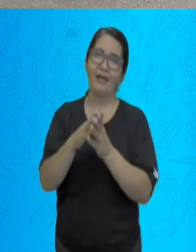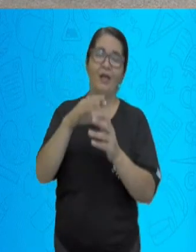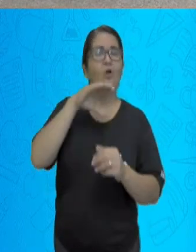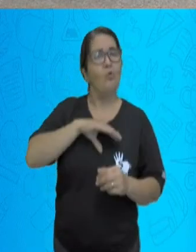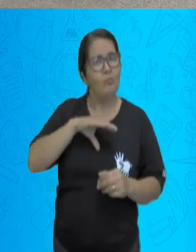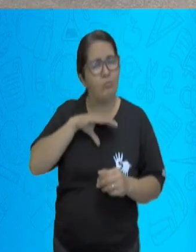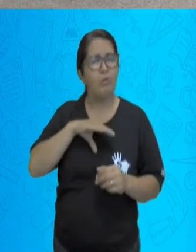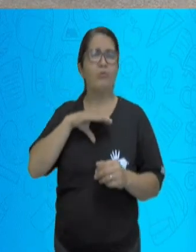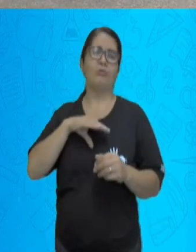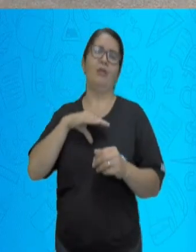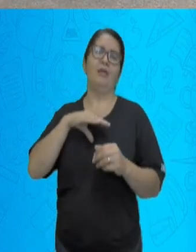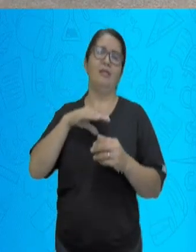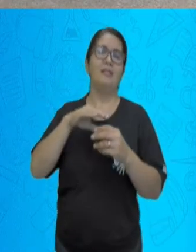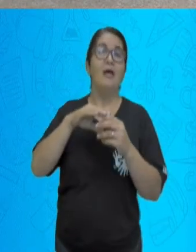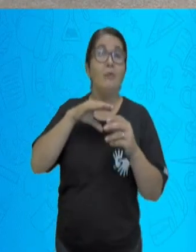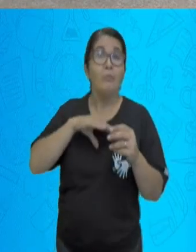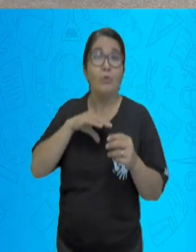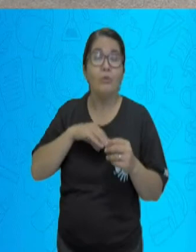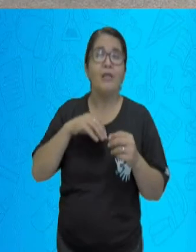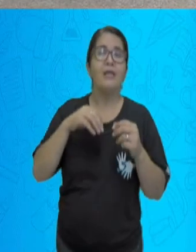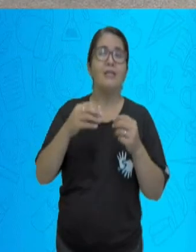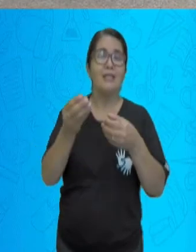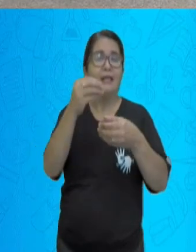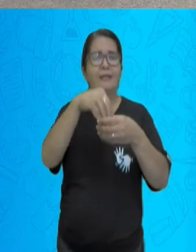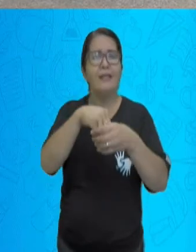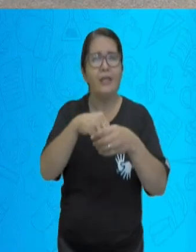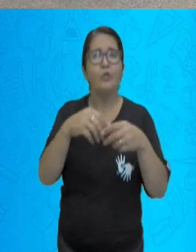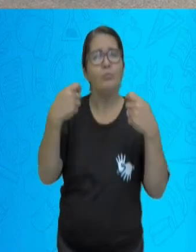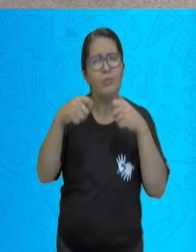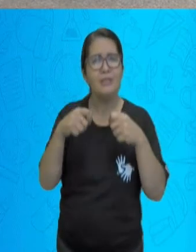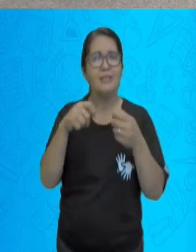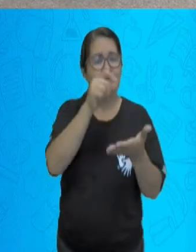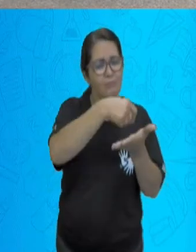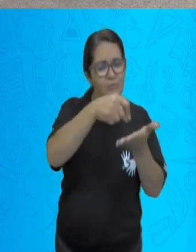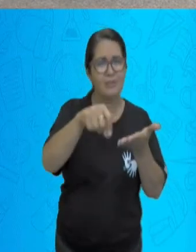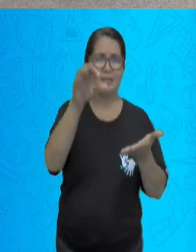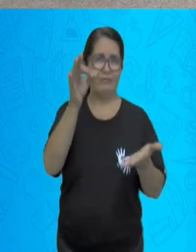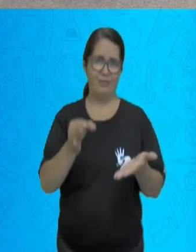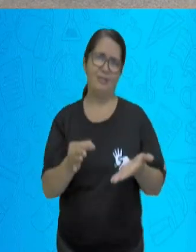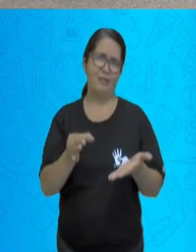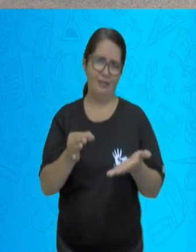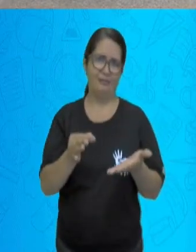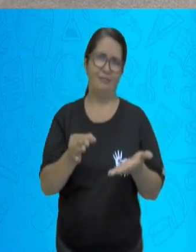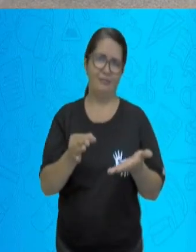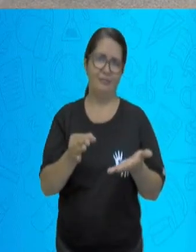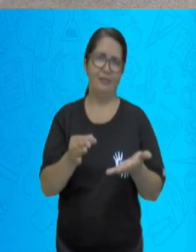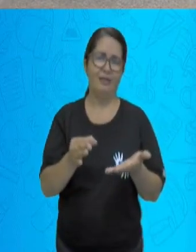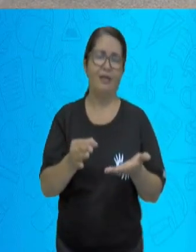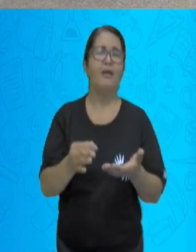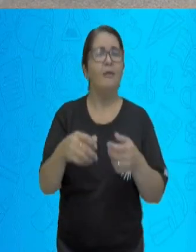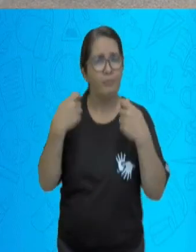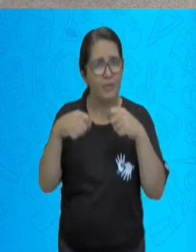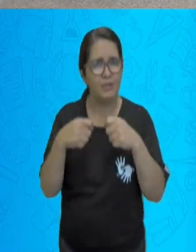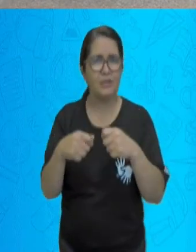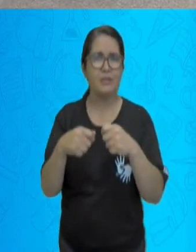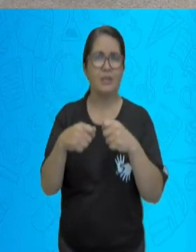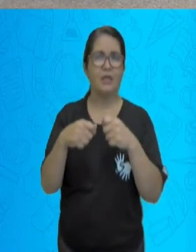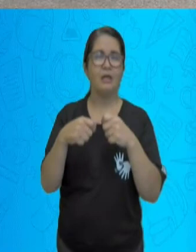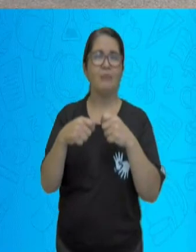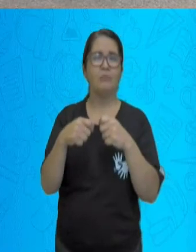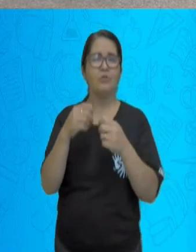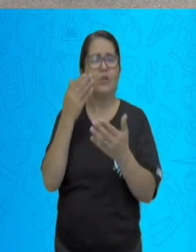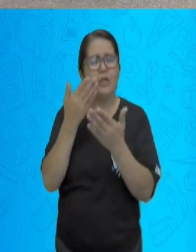português, portugueses. E agora é hora de praticar. Vamos praticar um pouquinho e